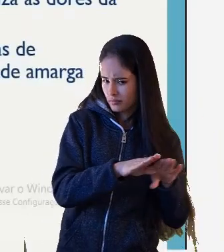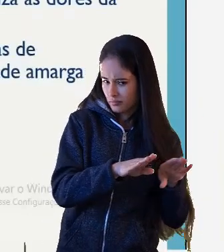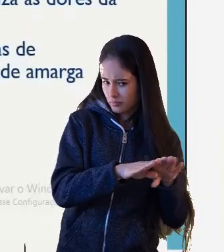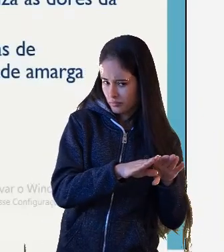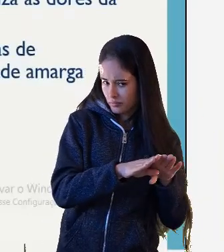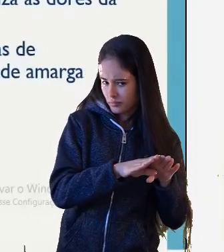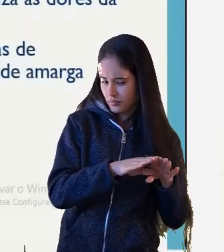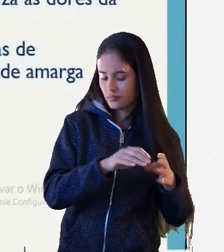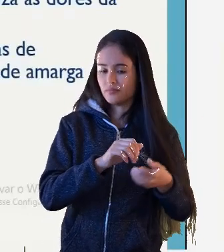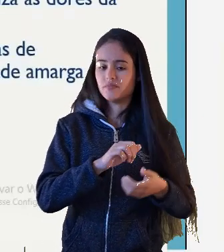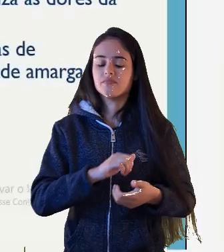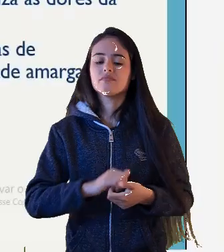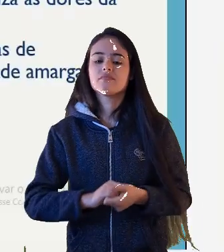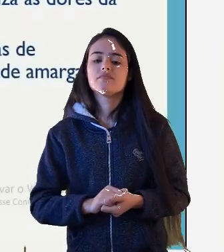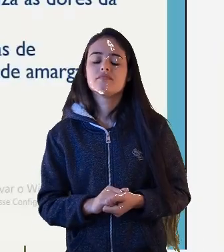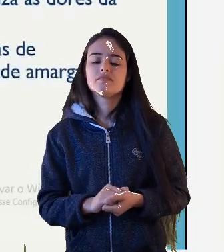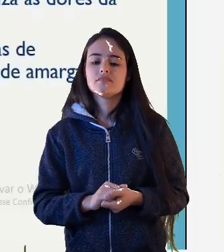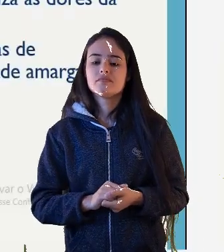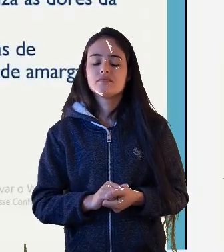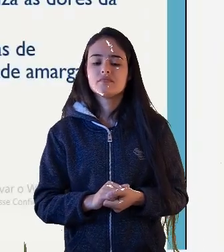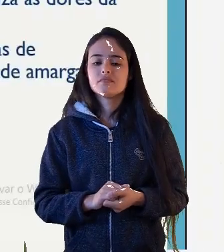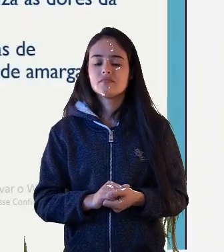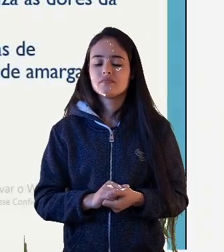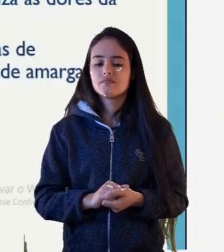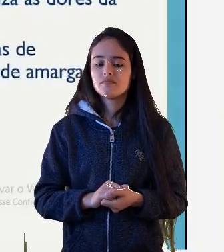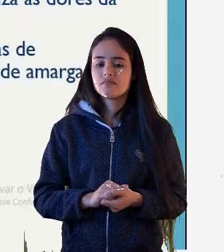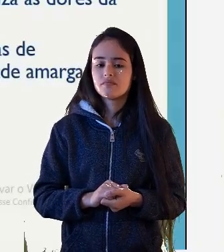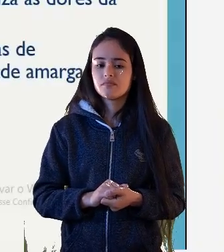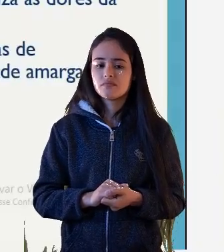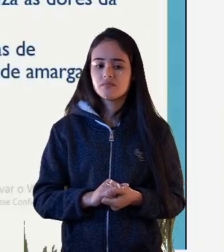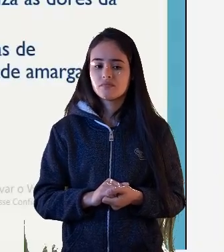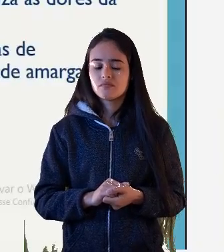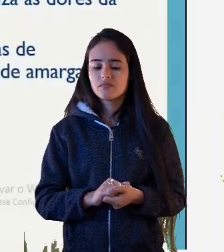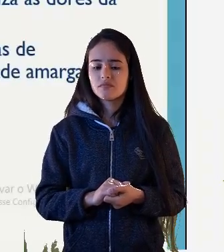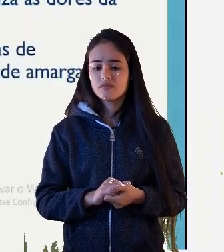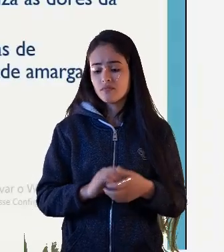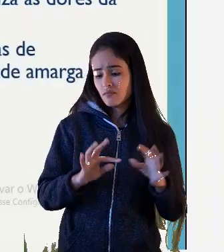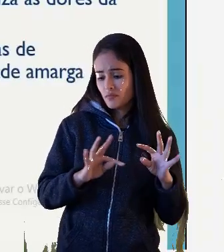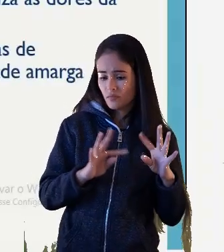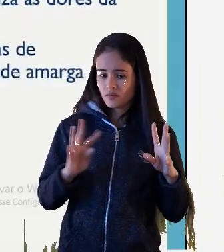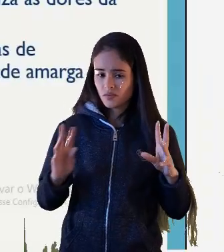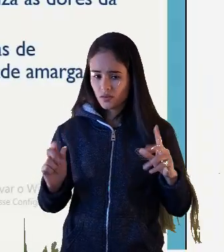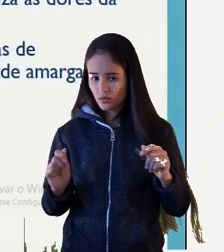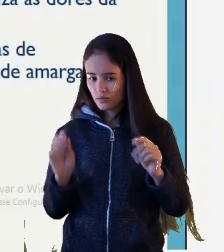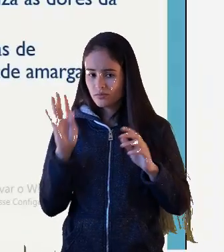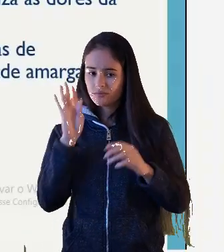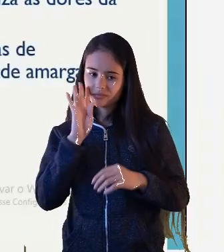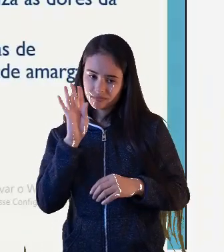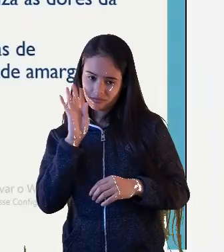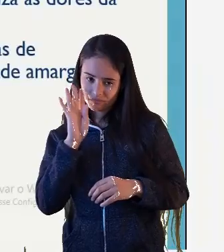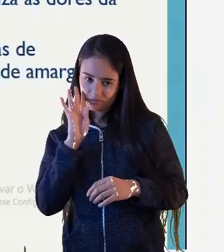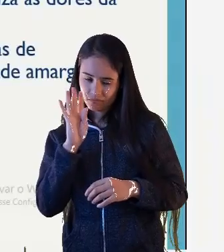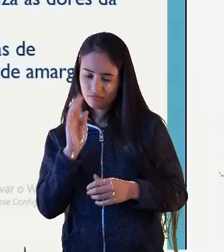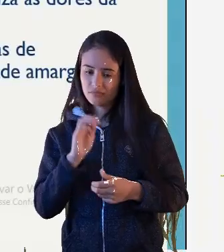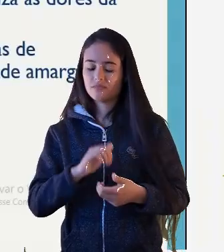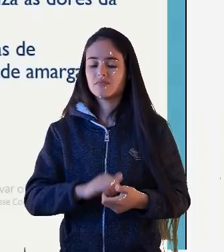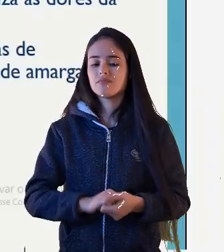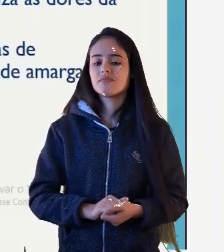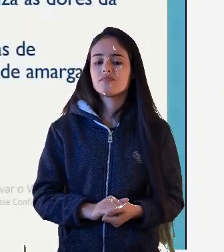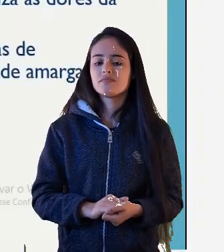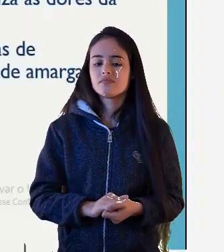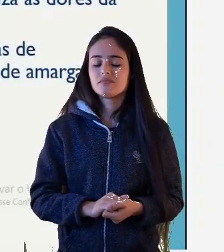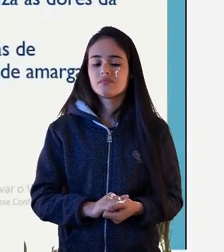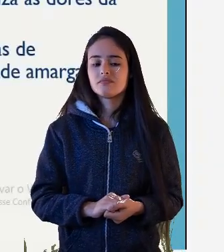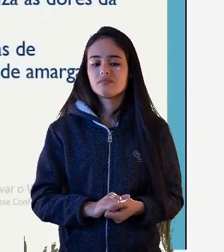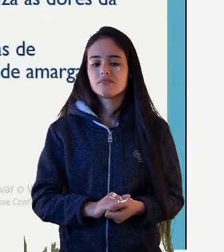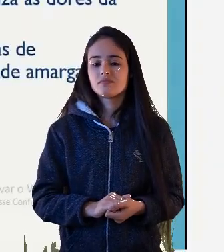anos, e ele fez um poema chamado Gota do que não se esgota. E diz assim, ele